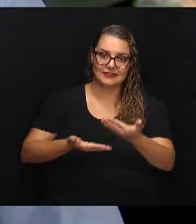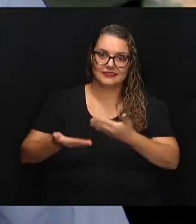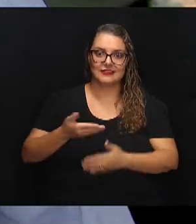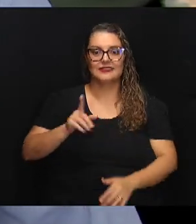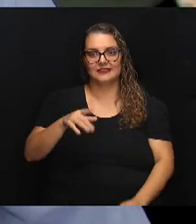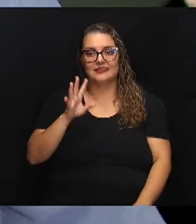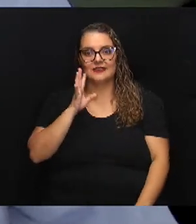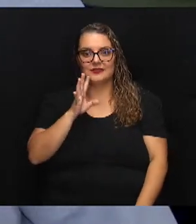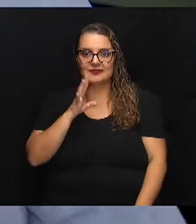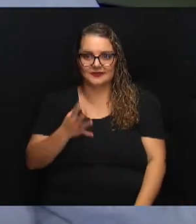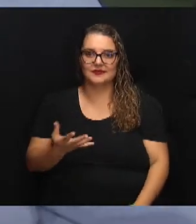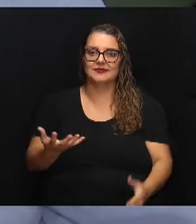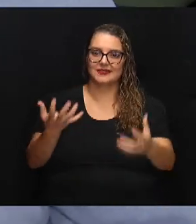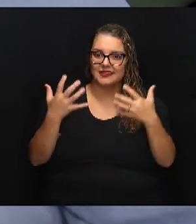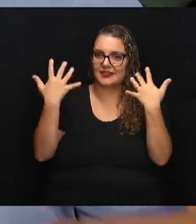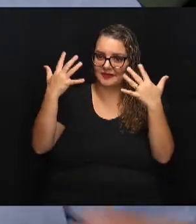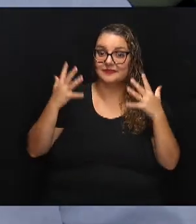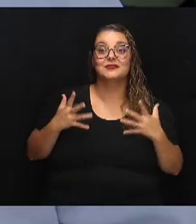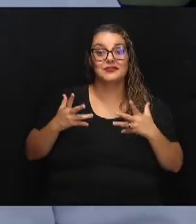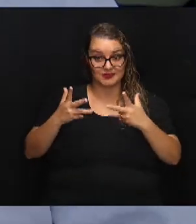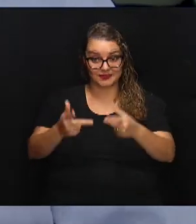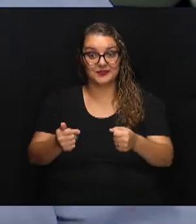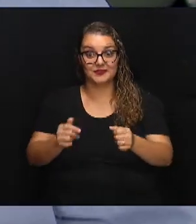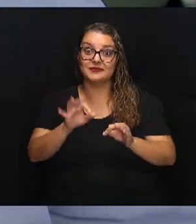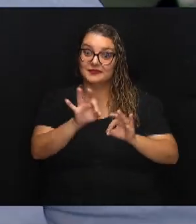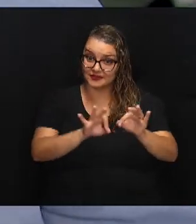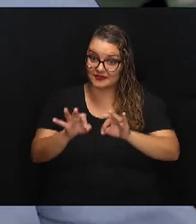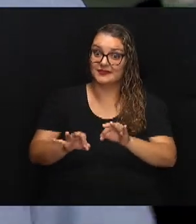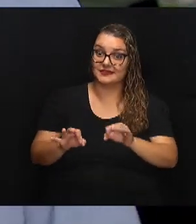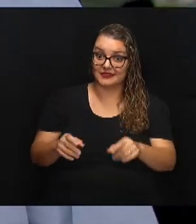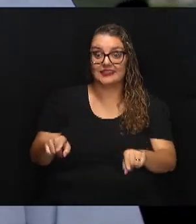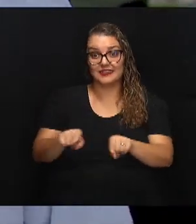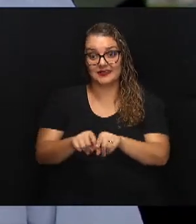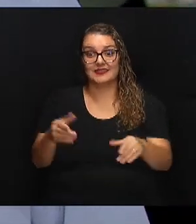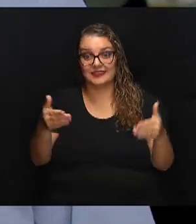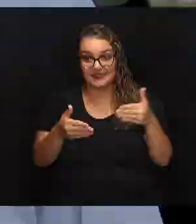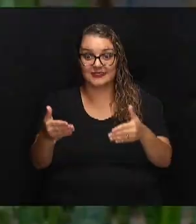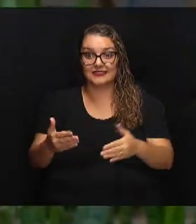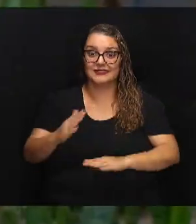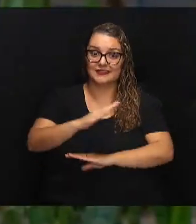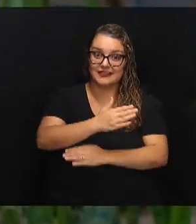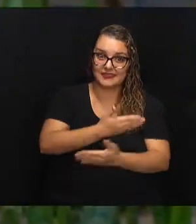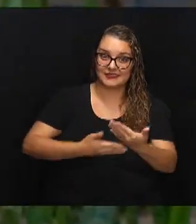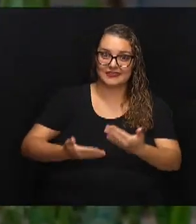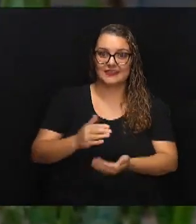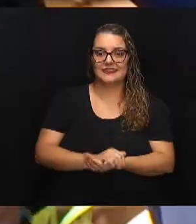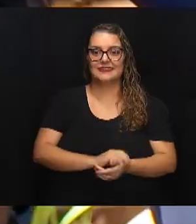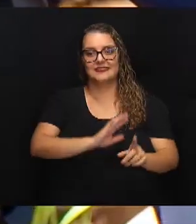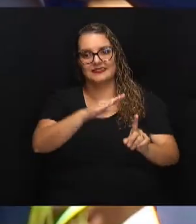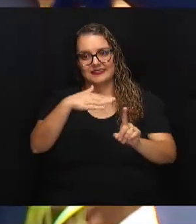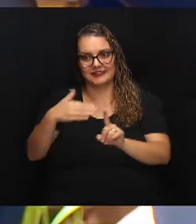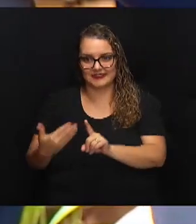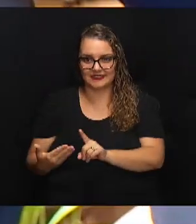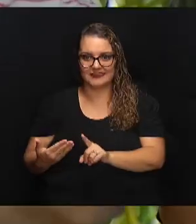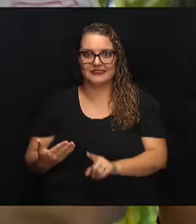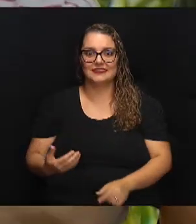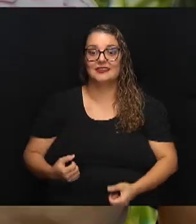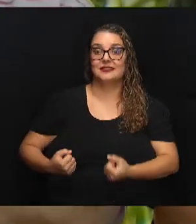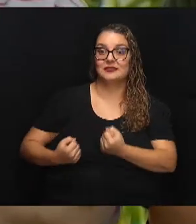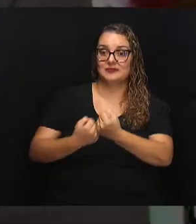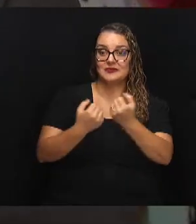muito legal. Quero parabenizar todos os que organizam e os que participam do Câmara Integrada. Os homenageados apoiam